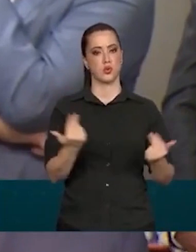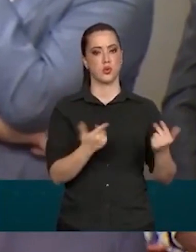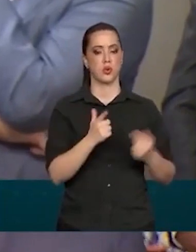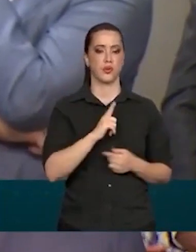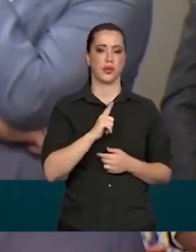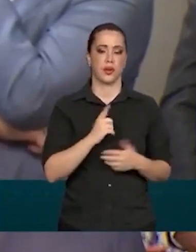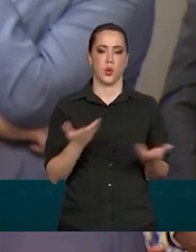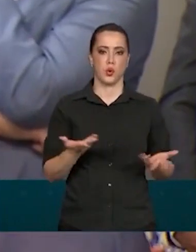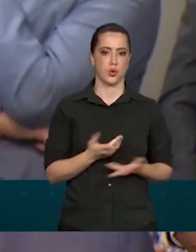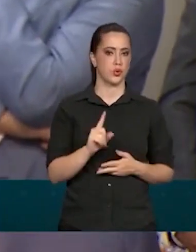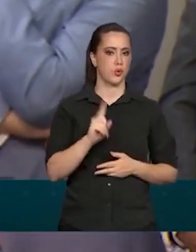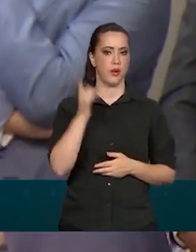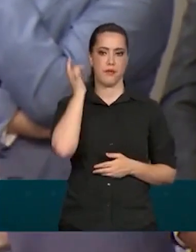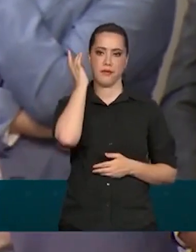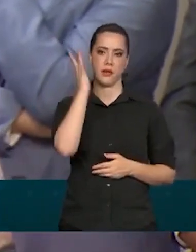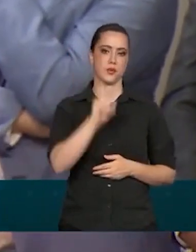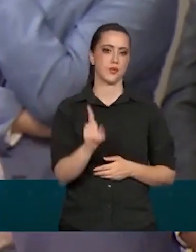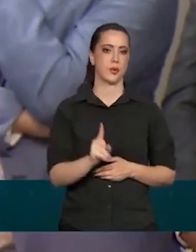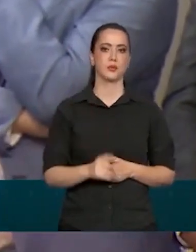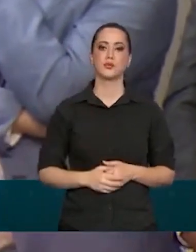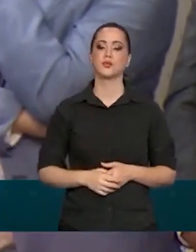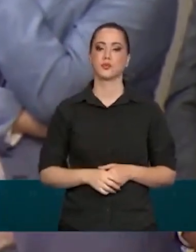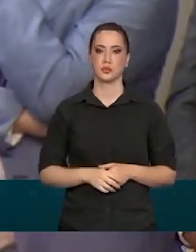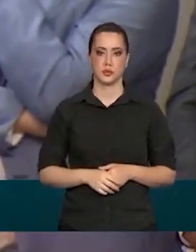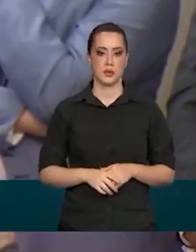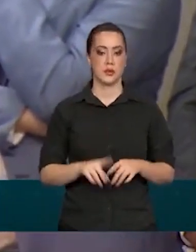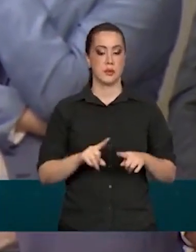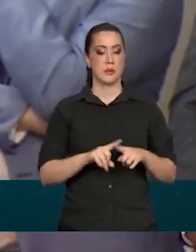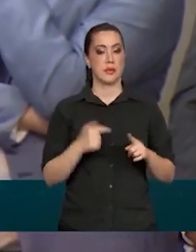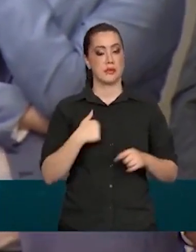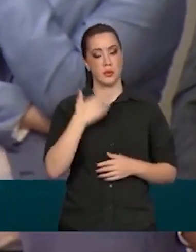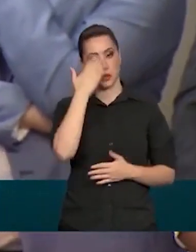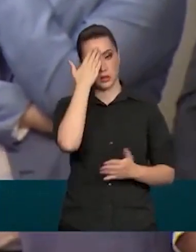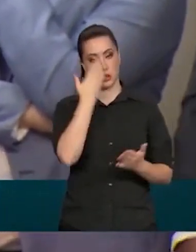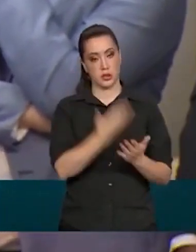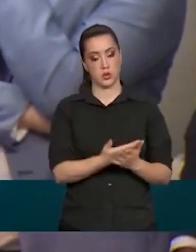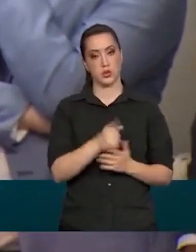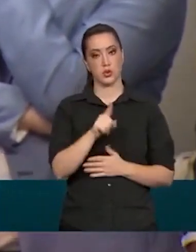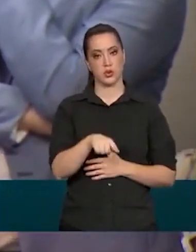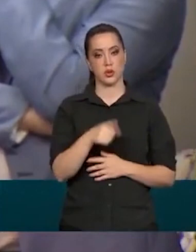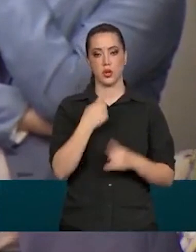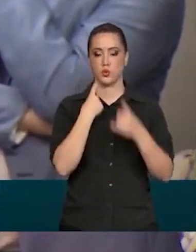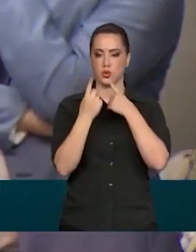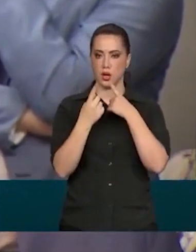encontra não é uma tarefa simples. Mas creio que é no